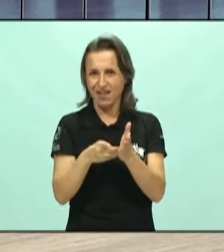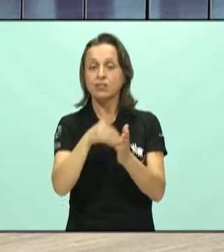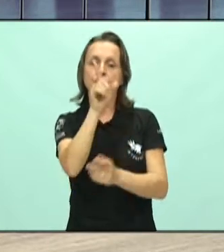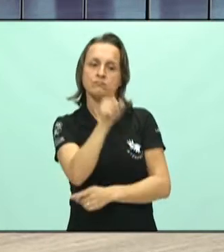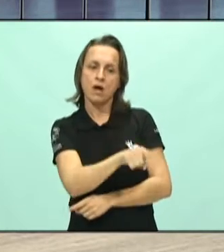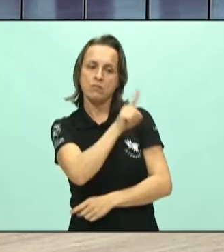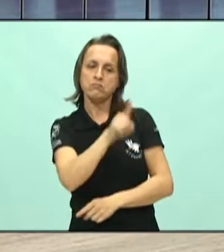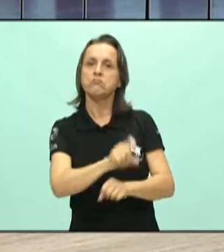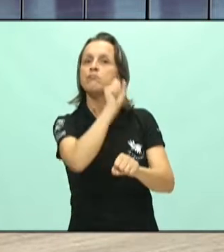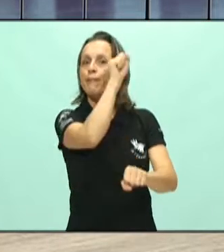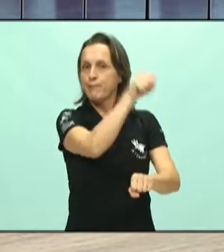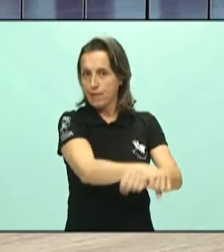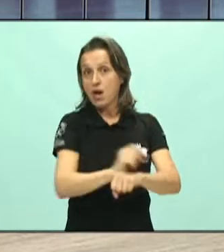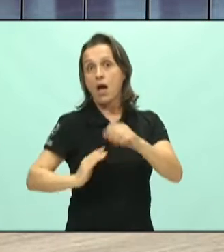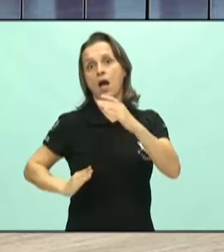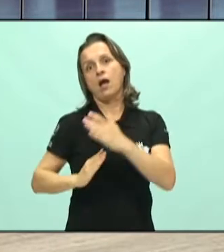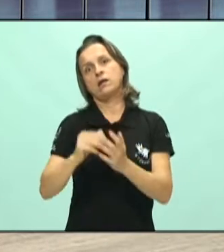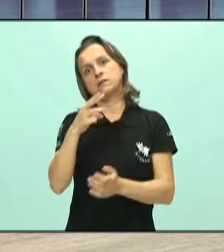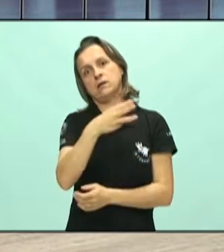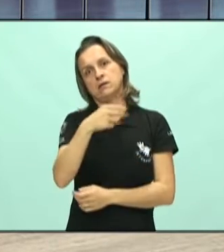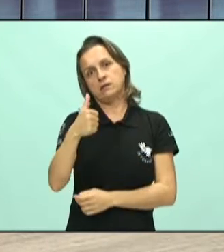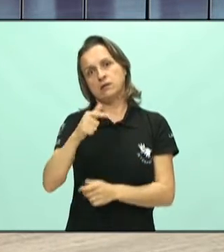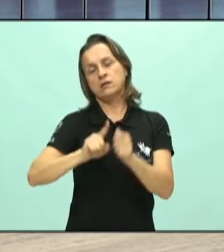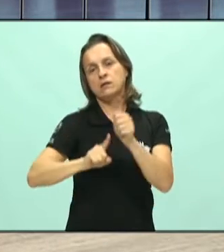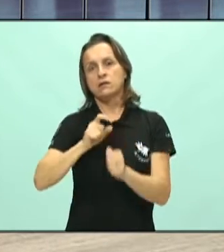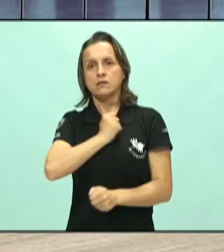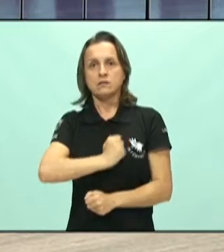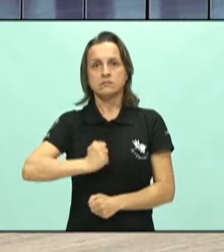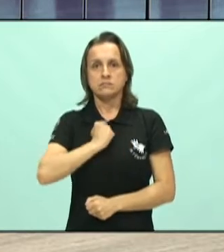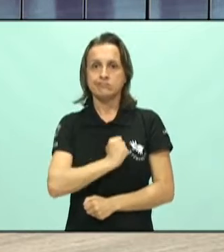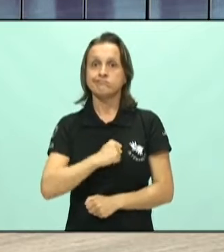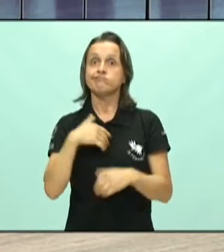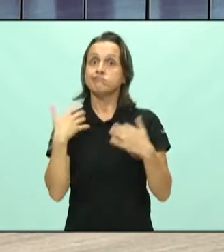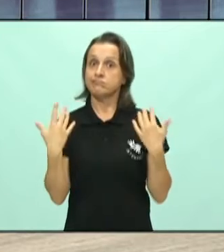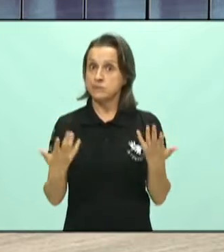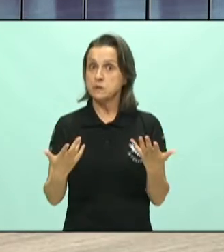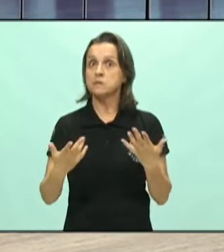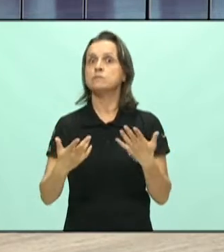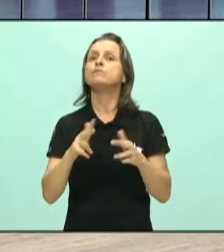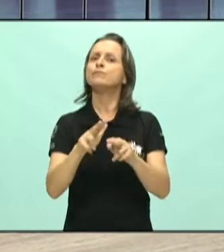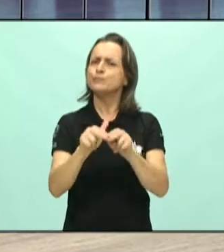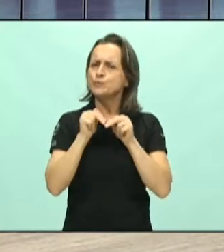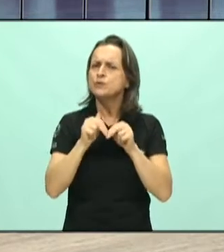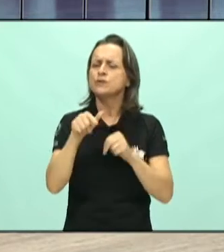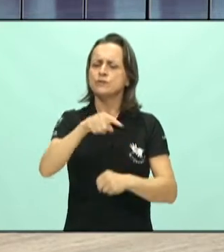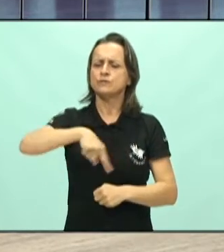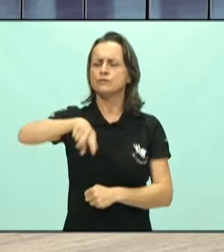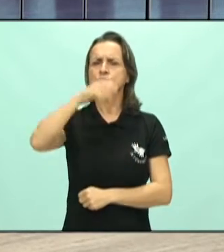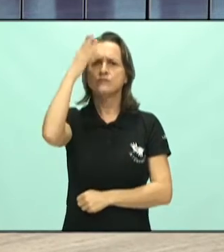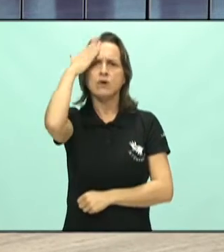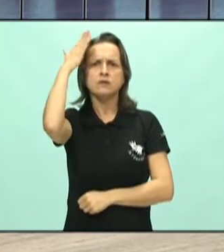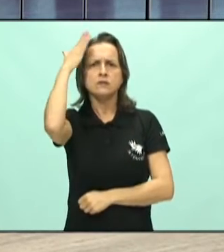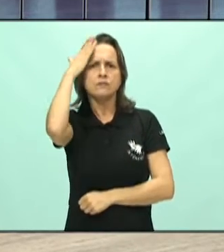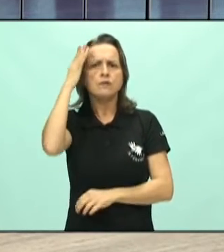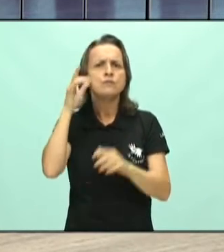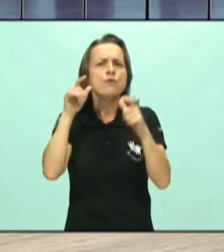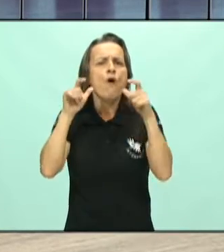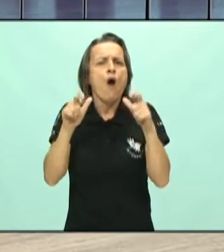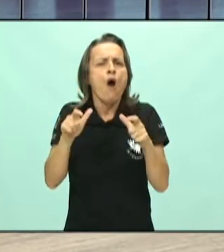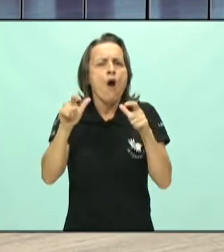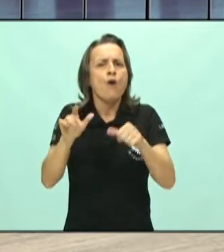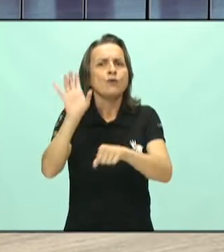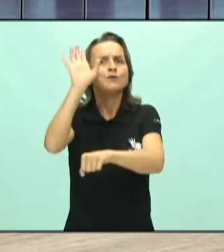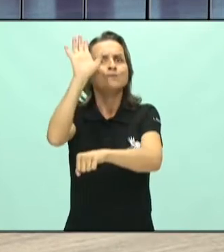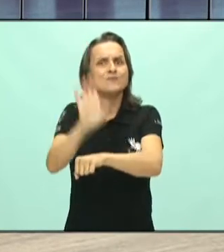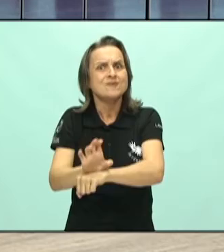até o dia 31 de agosto, certo? Então, os efeitos dele... Por isso que nós sabemos exatamente onde que o Estado